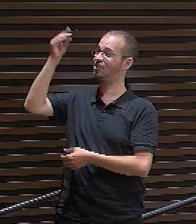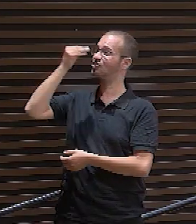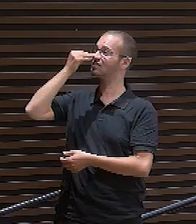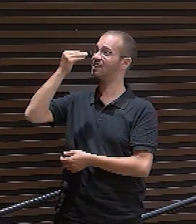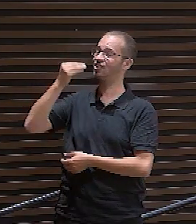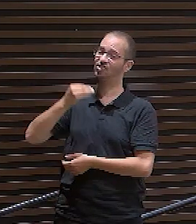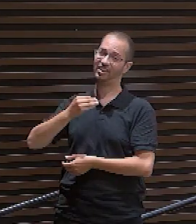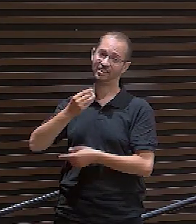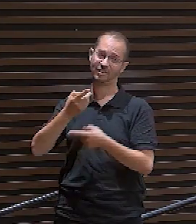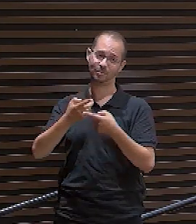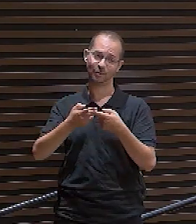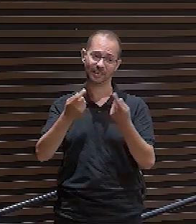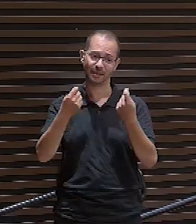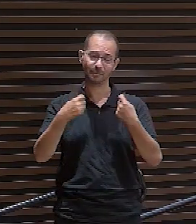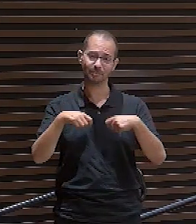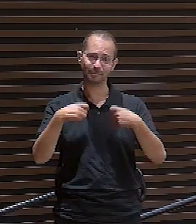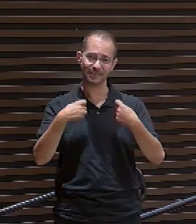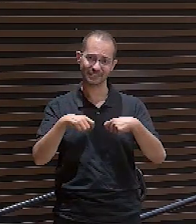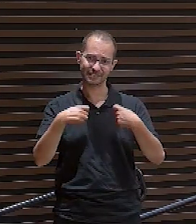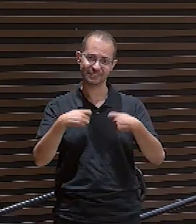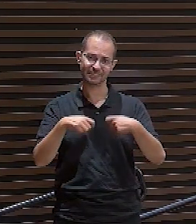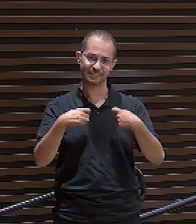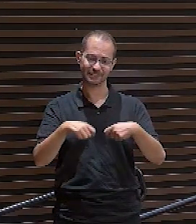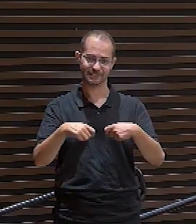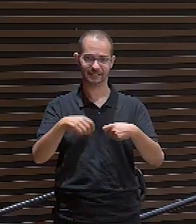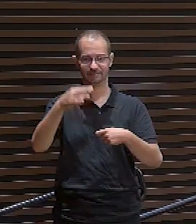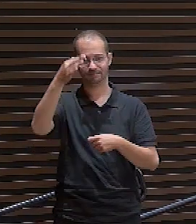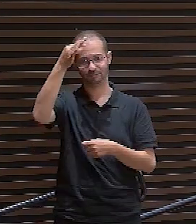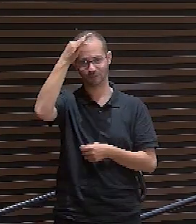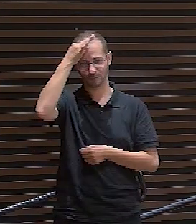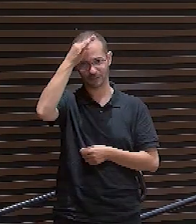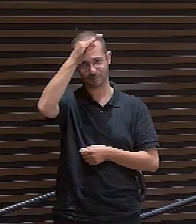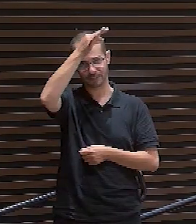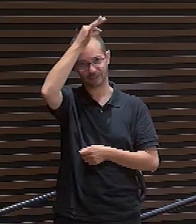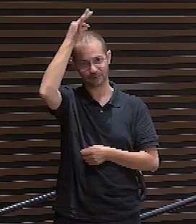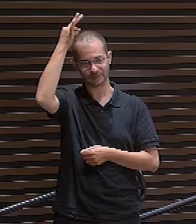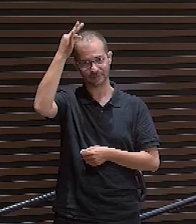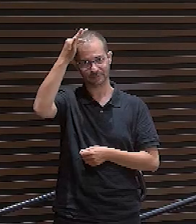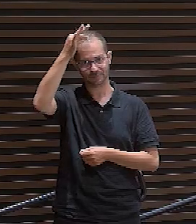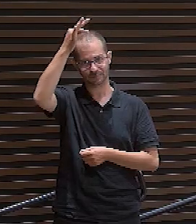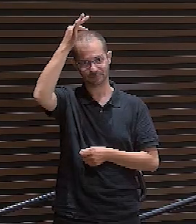porque carece de substância espiritual.